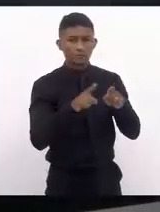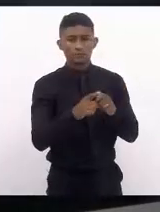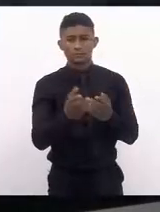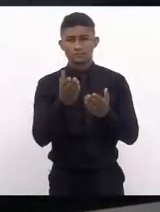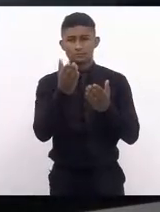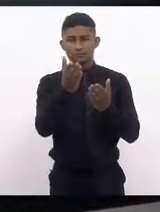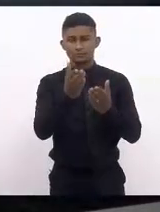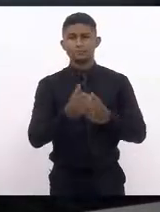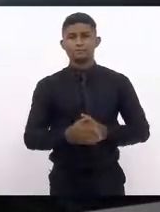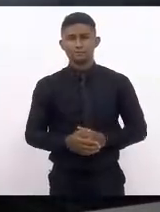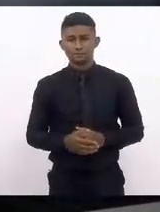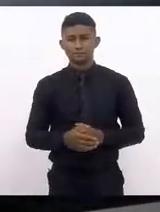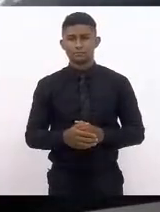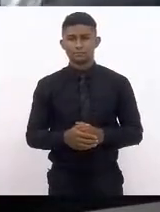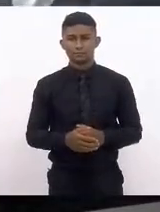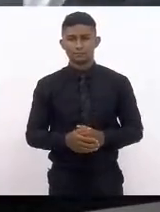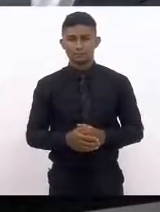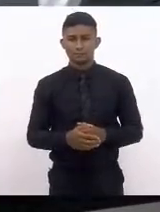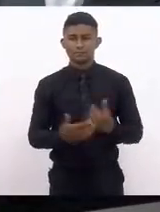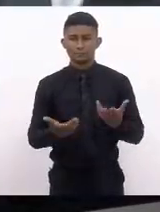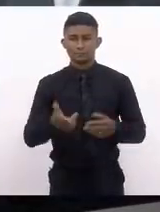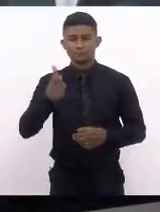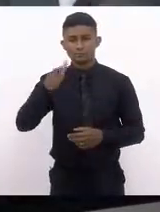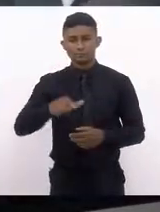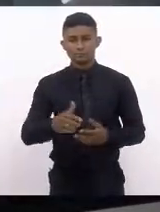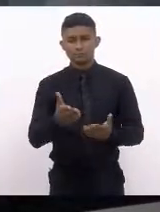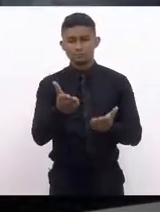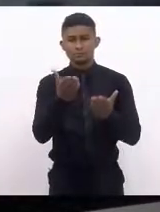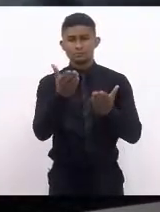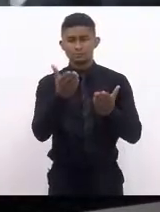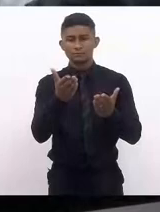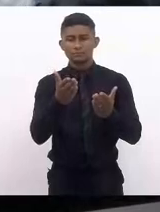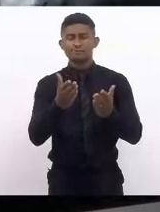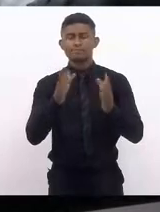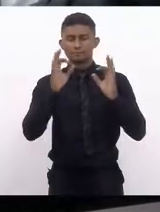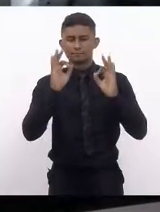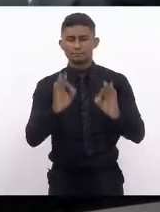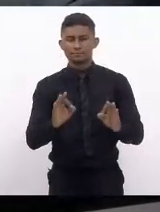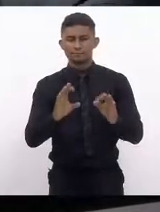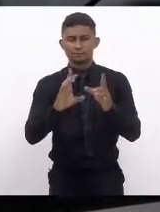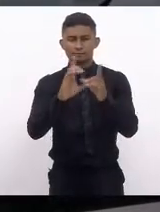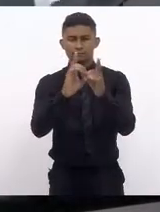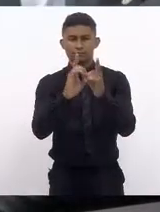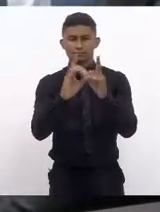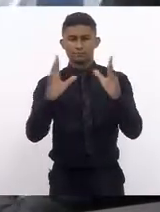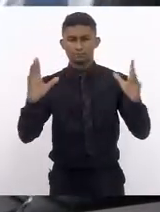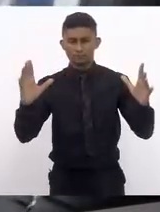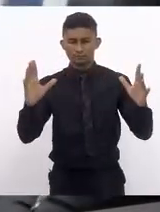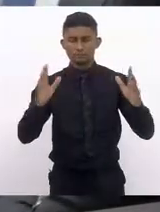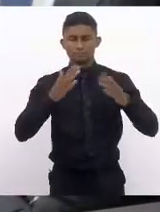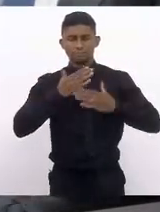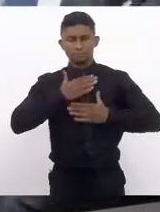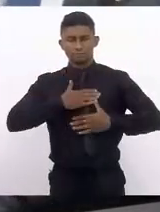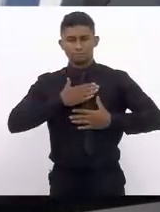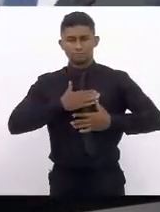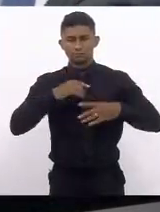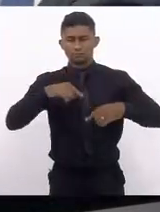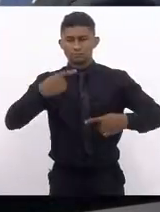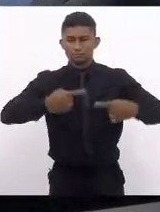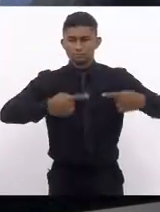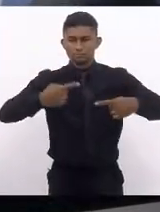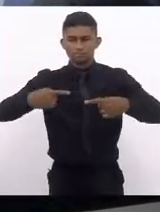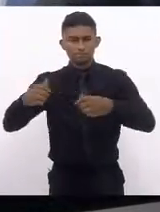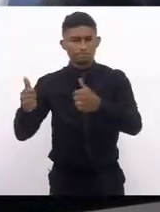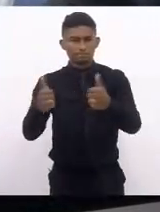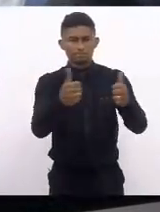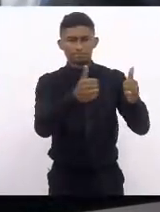que mais uma vez como democrática e Serena e caminhou e o debate dessas